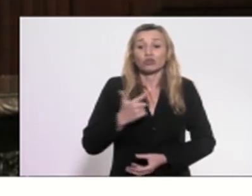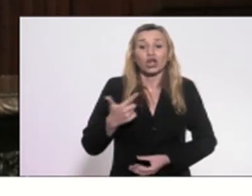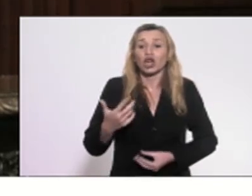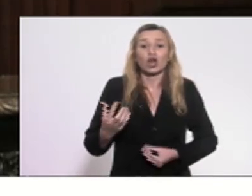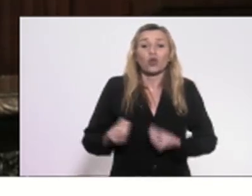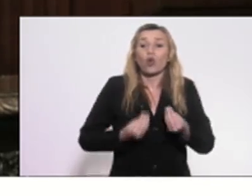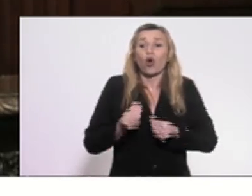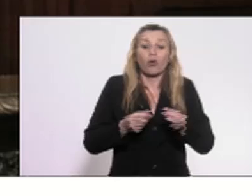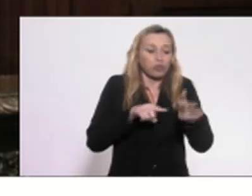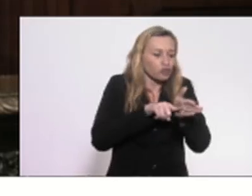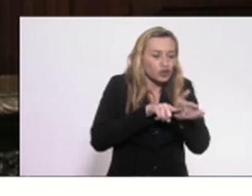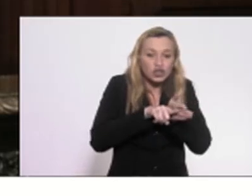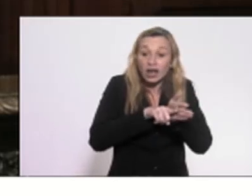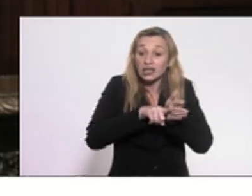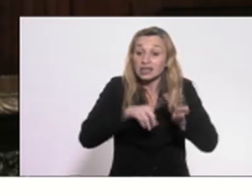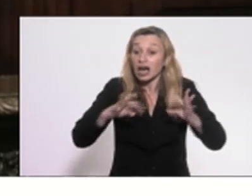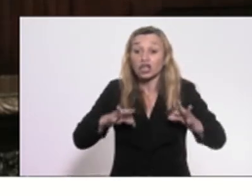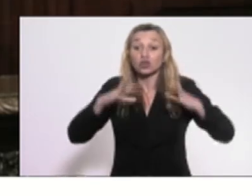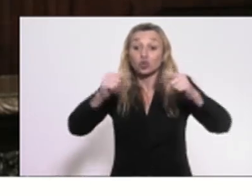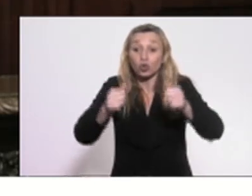condições de fiscalizar.